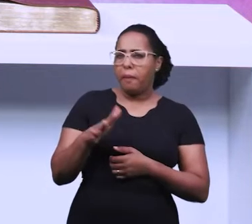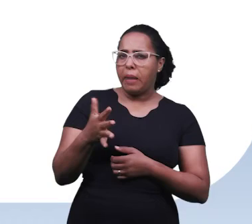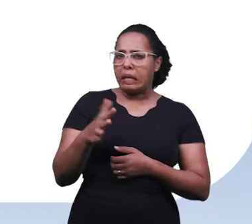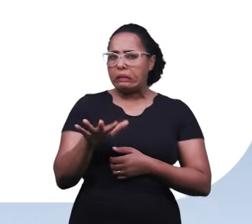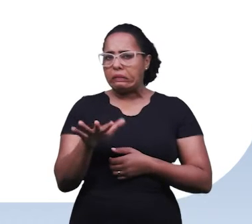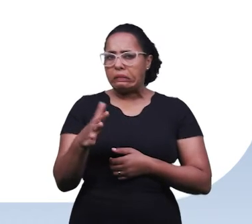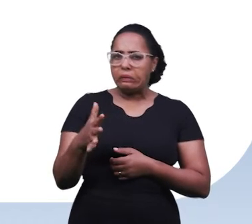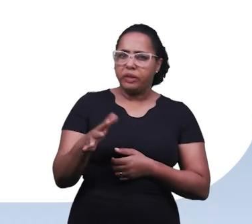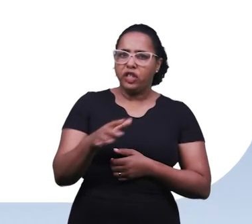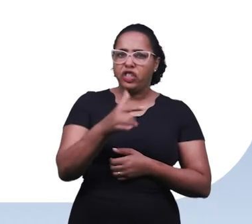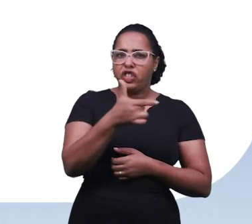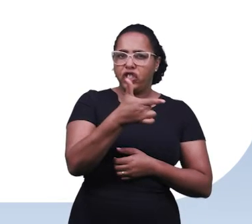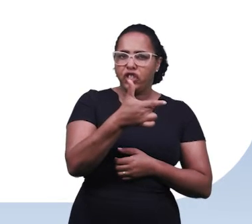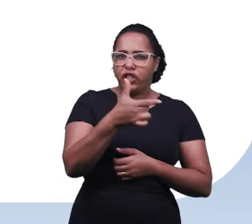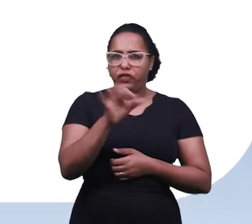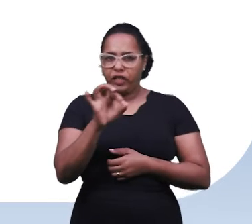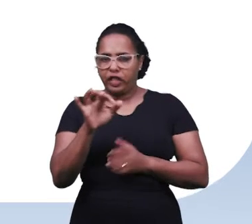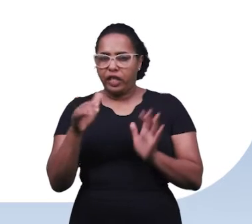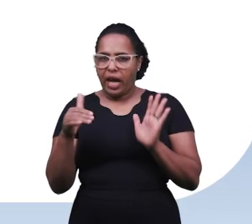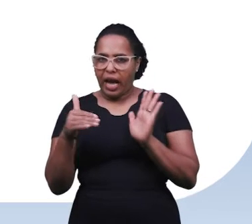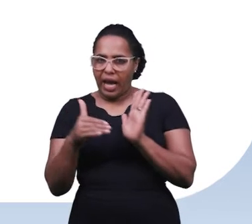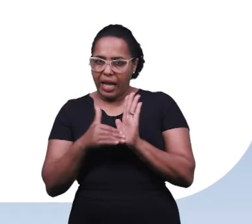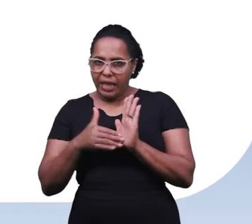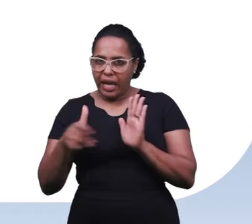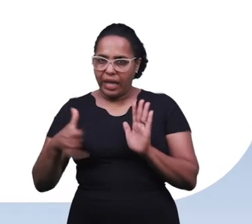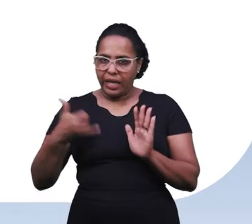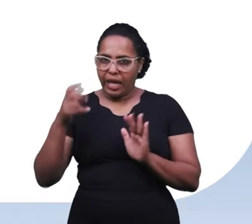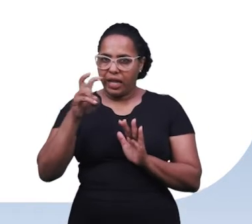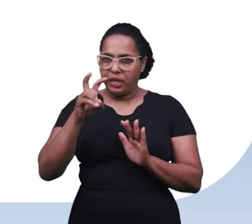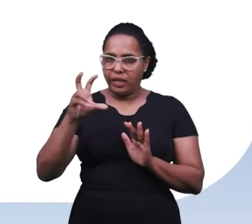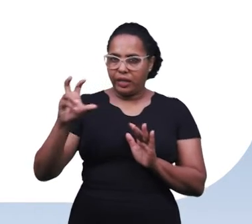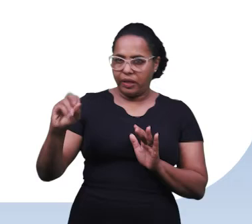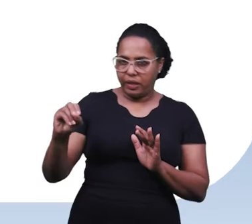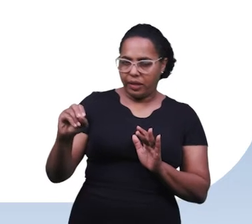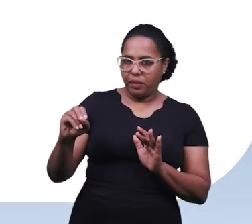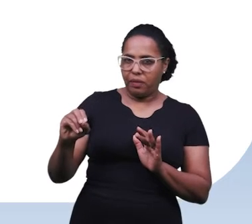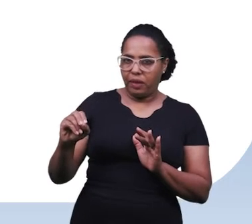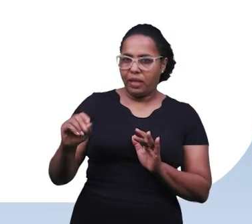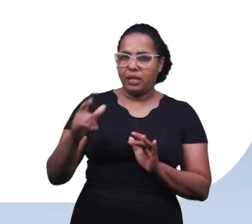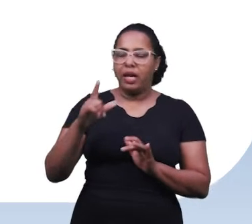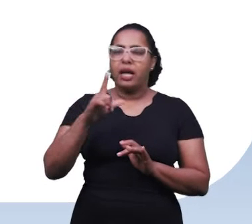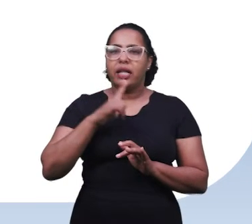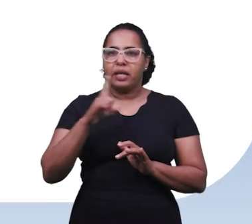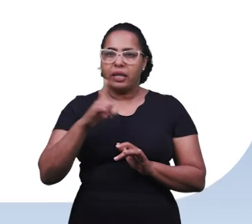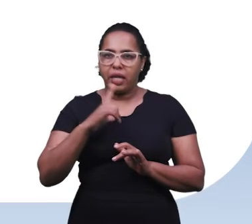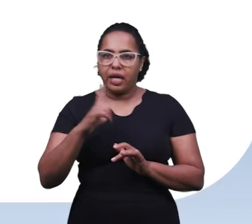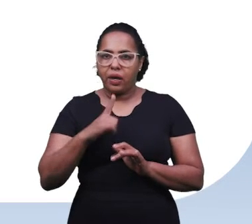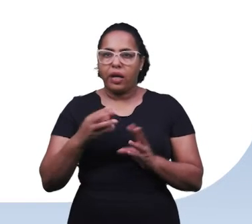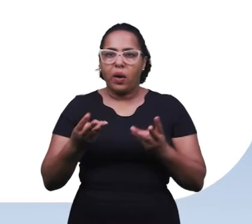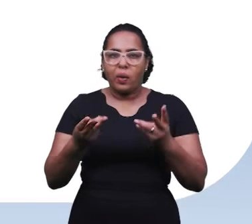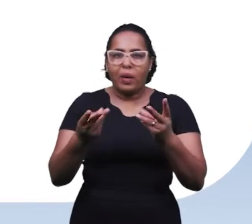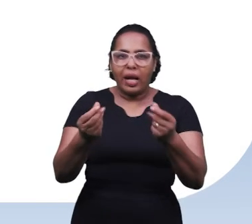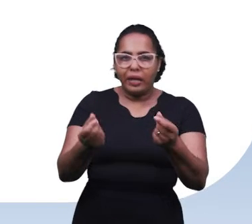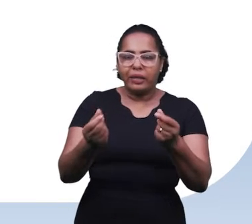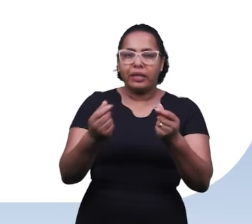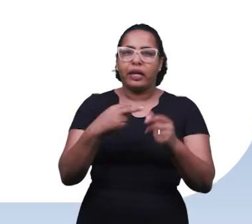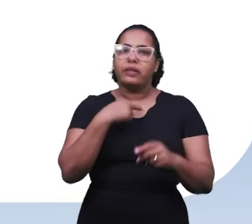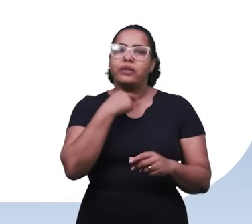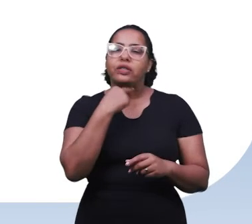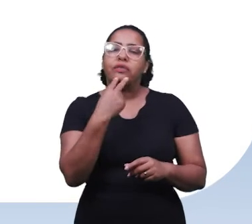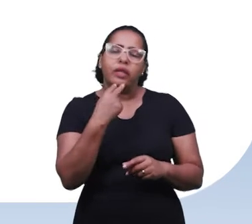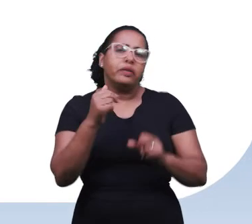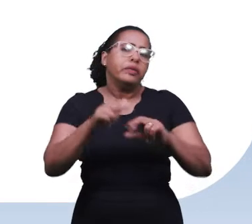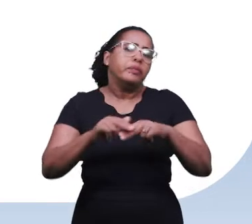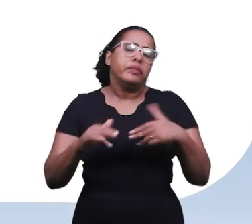Em média, dos 20 aos 50 anos, nós temos a fase de maior eficiência vocal. E